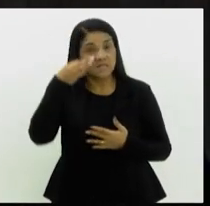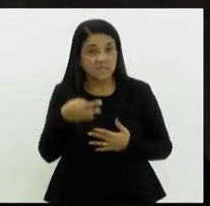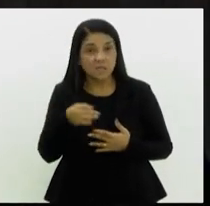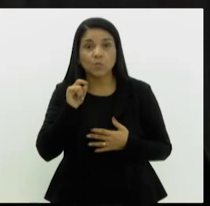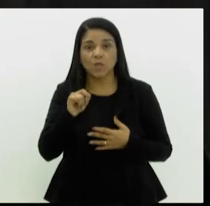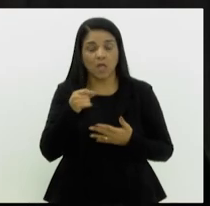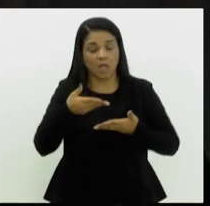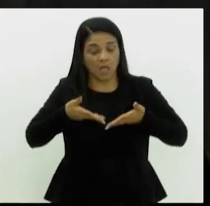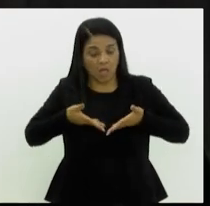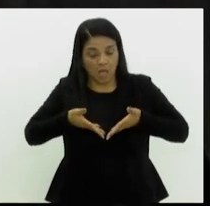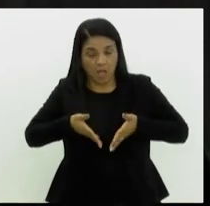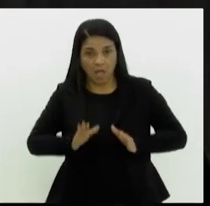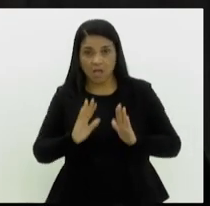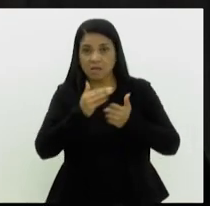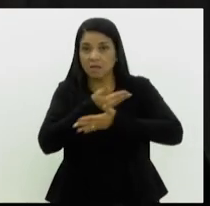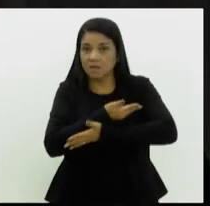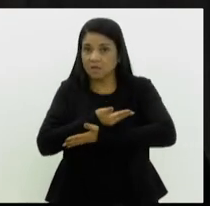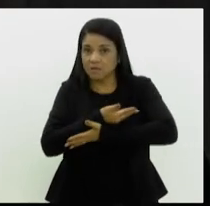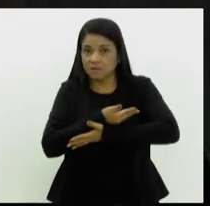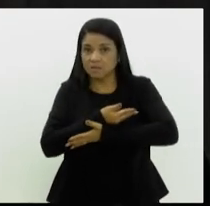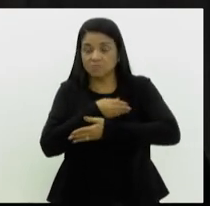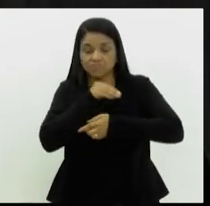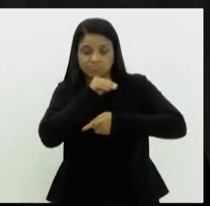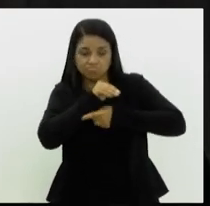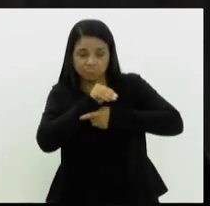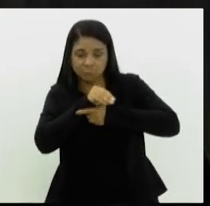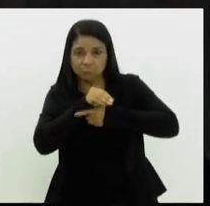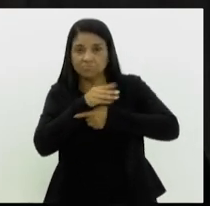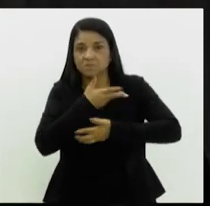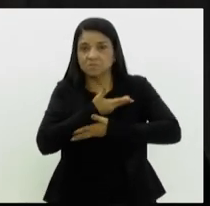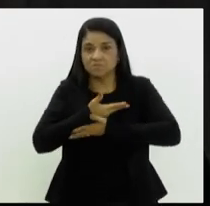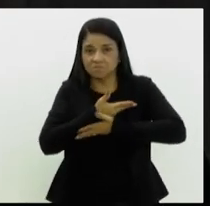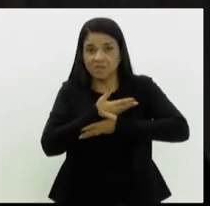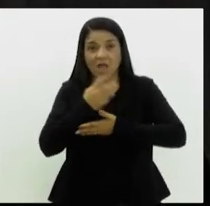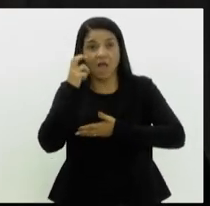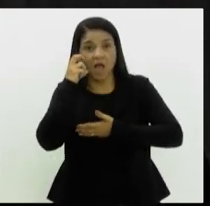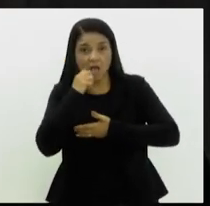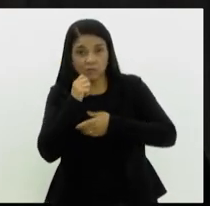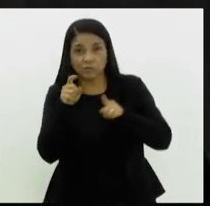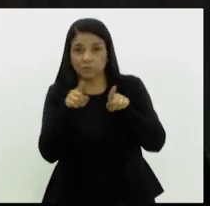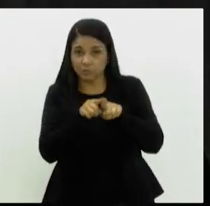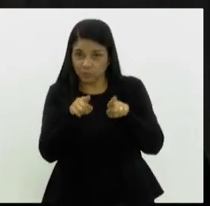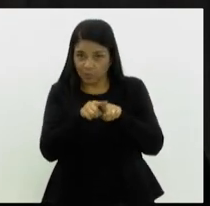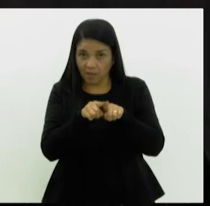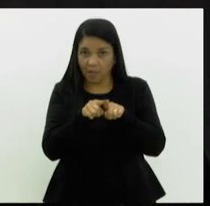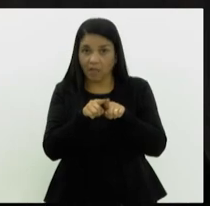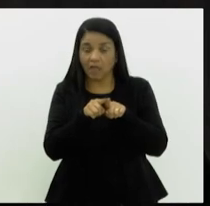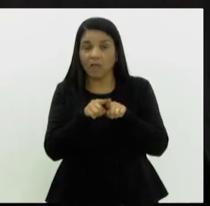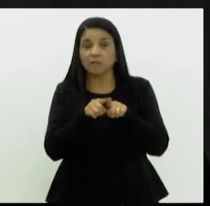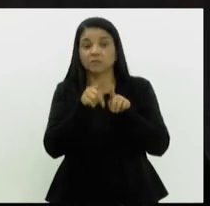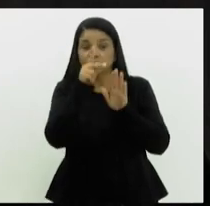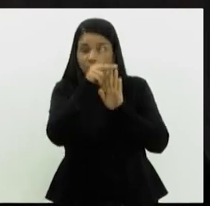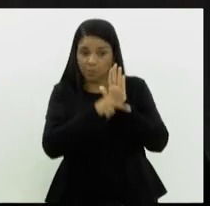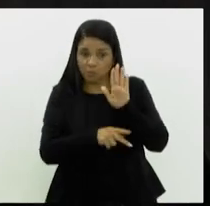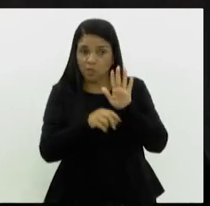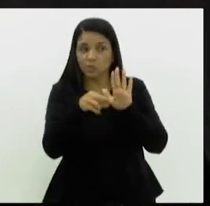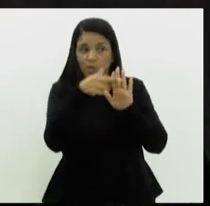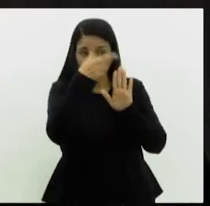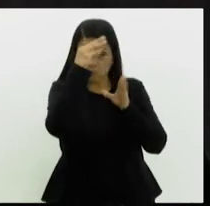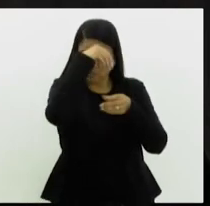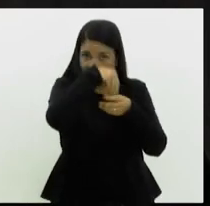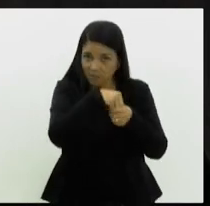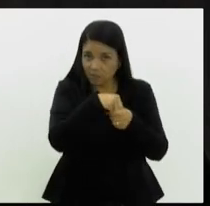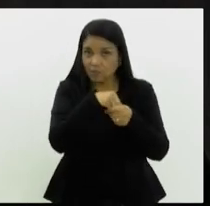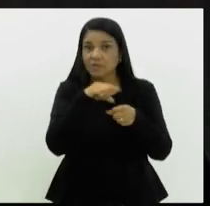de uma criança, a criação de uma criança, e também prevemos a adoção, no caso do projeto de resolução, também é